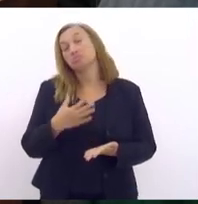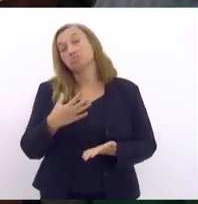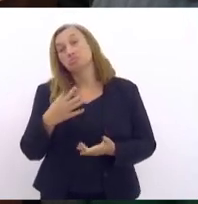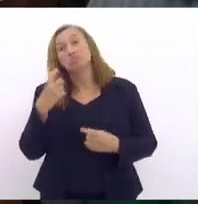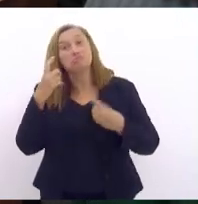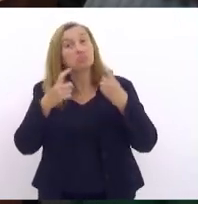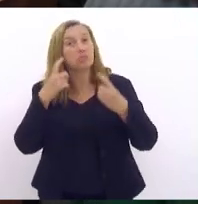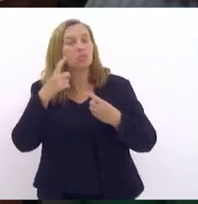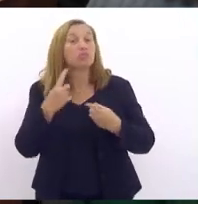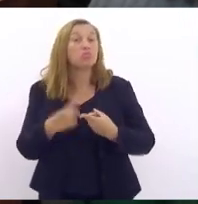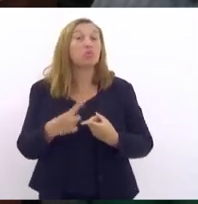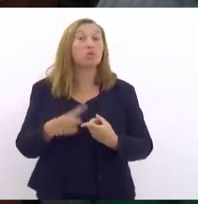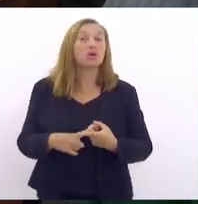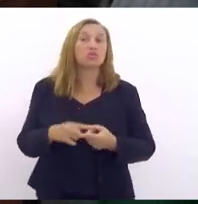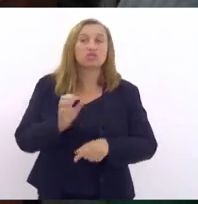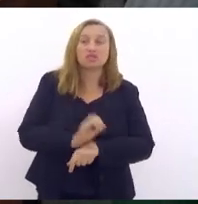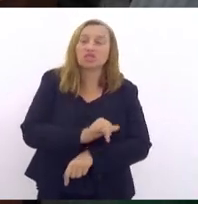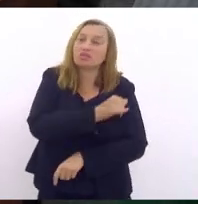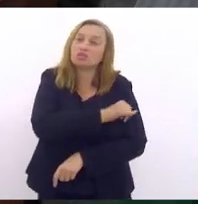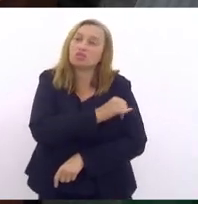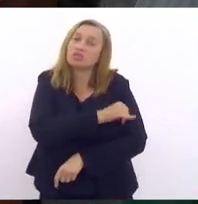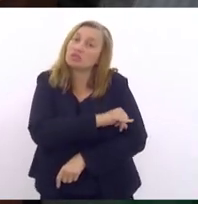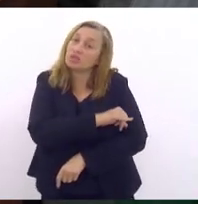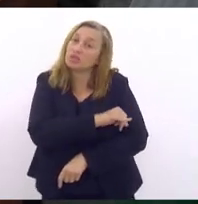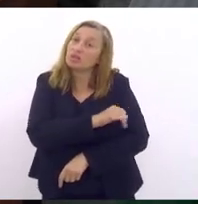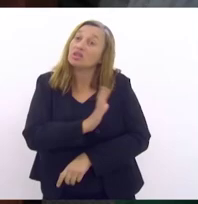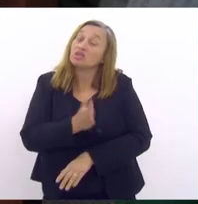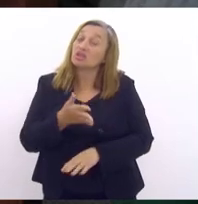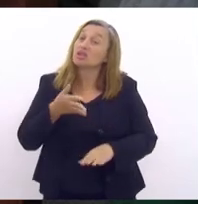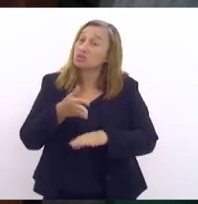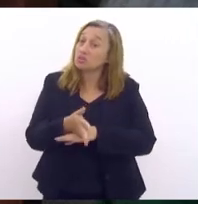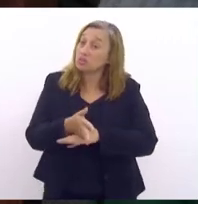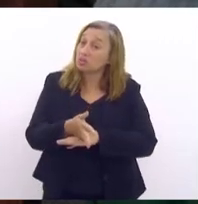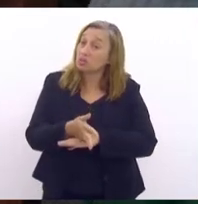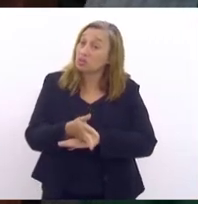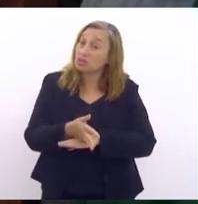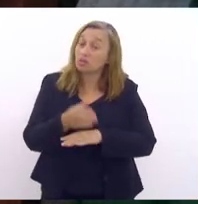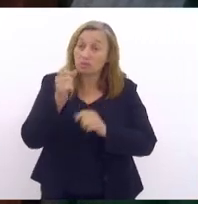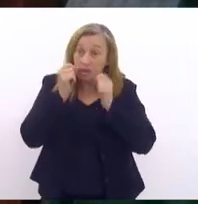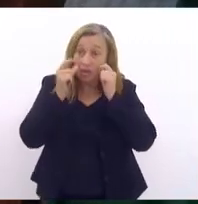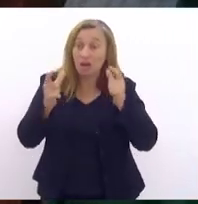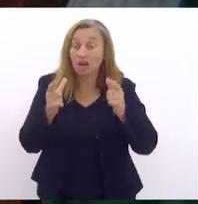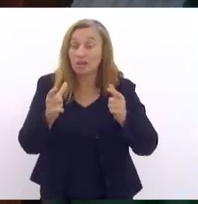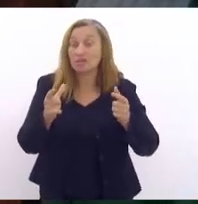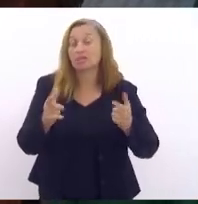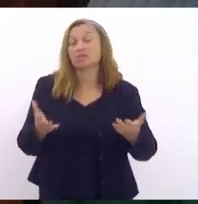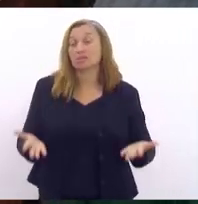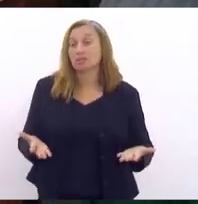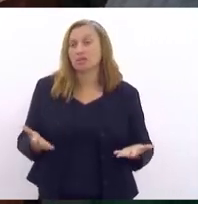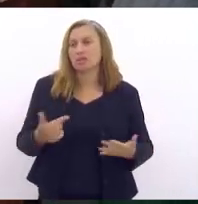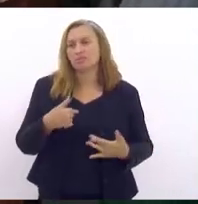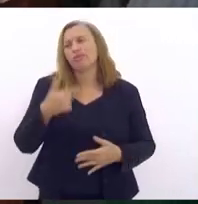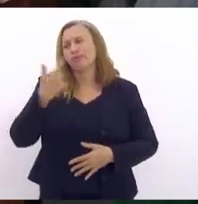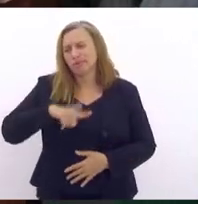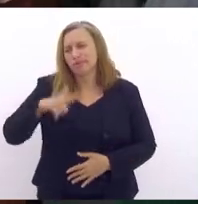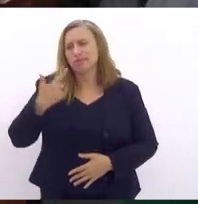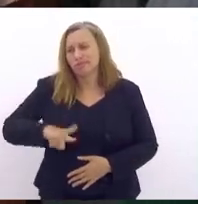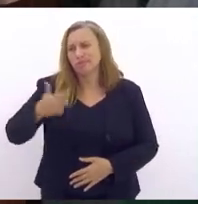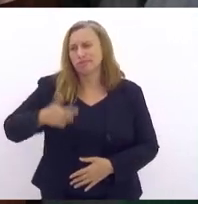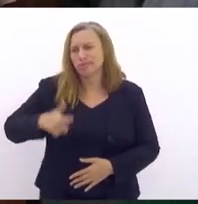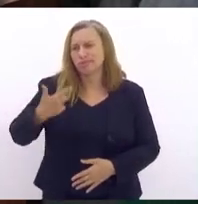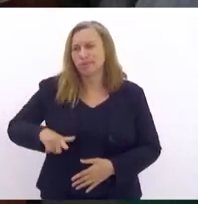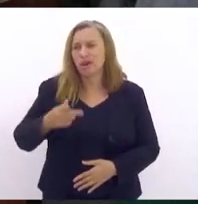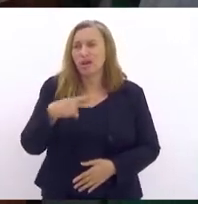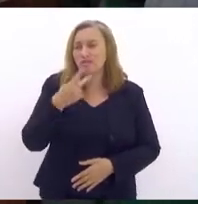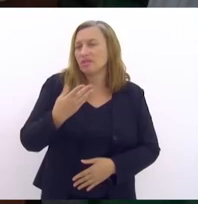preocupantes, porque o Estado do Rio de Janeiro já entrou há muito tempo no estado de alerta e estado de caos. Não vou aqui me repetir as falas